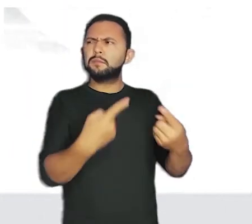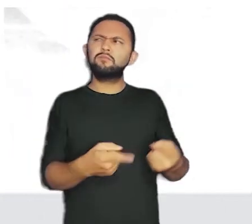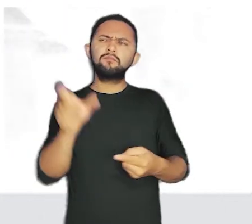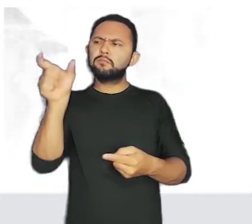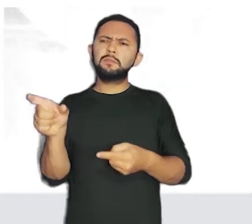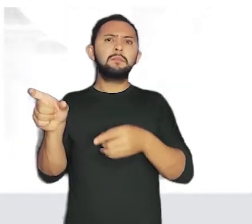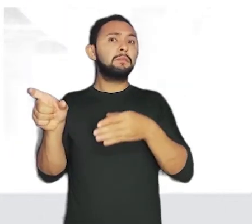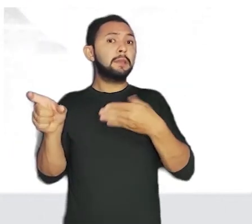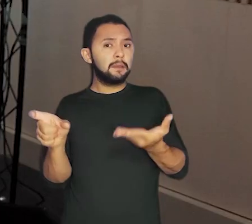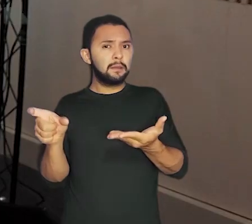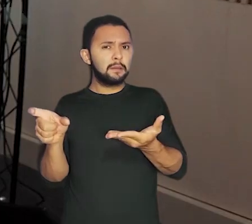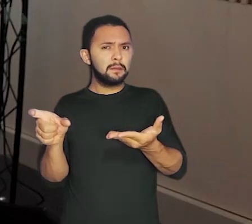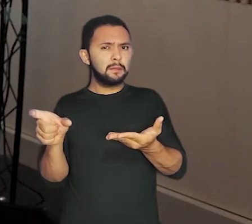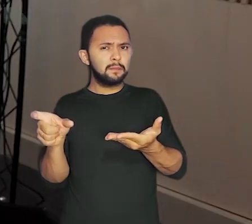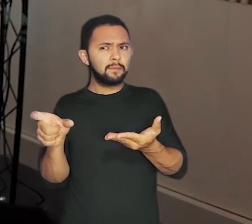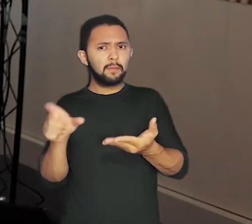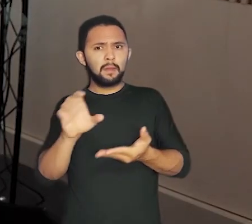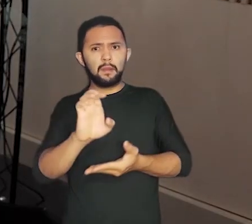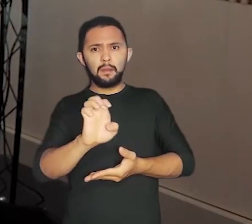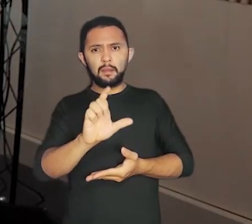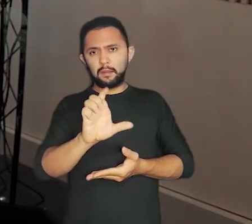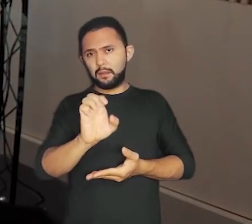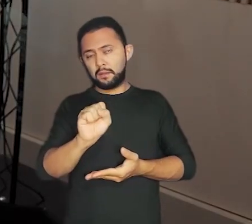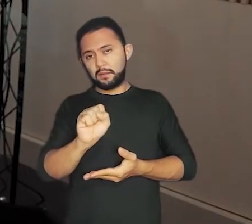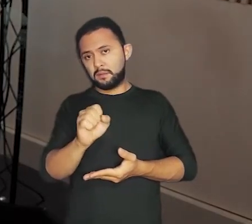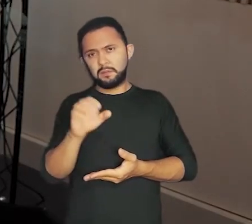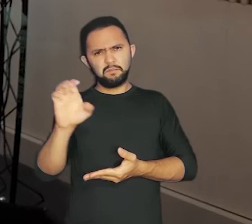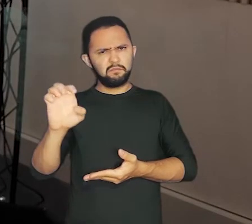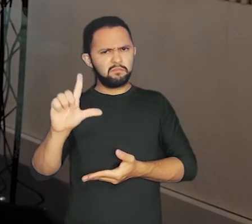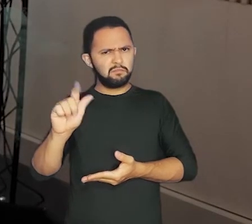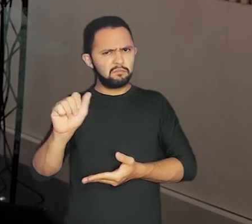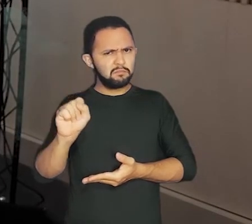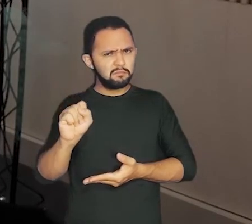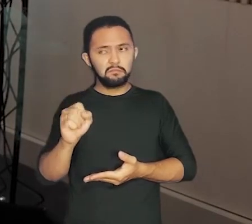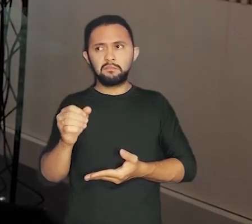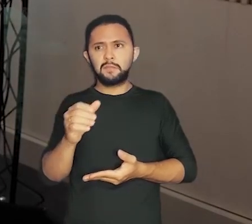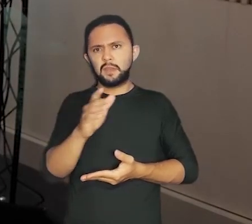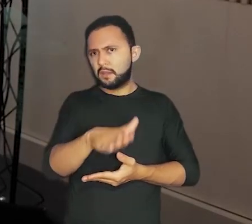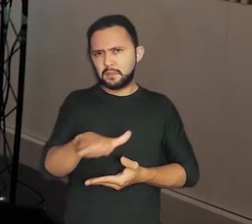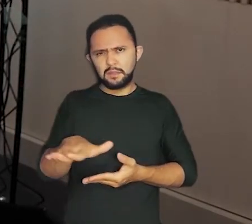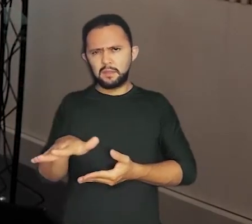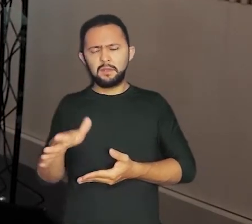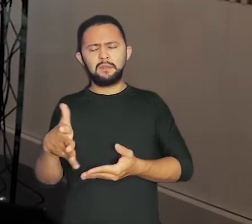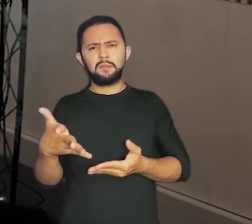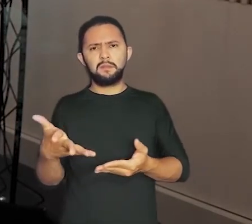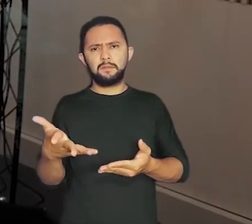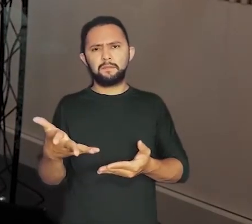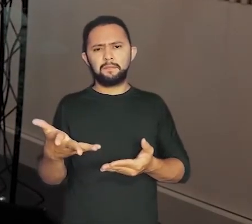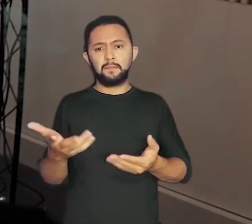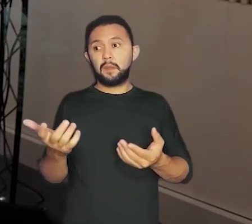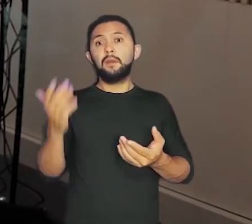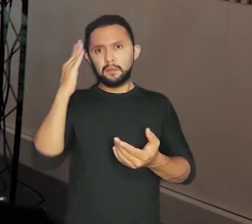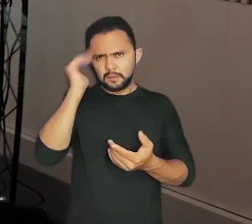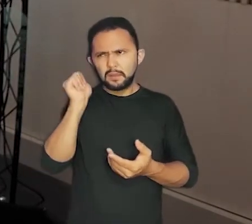que colocou? Eles colocaram, elas colocaram, né? Posso dizer que as crianças colocaram. Então eu sei que